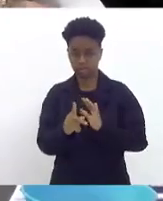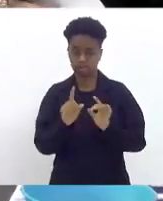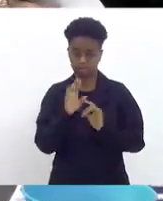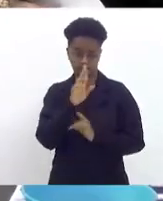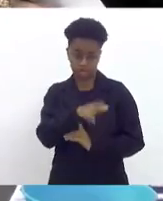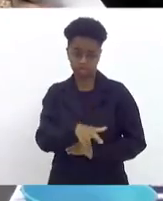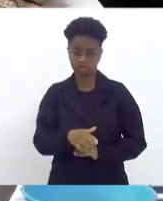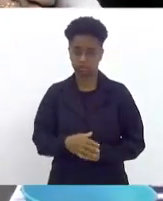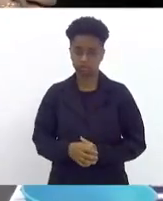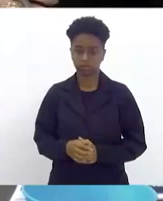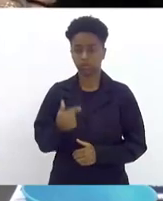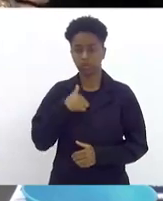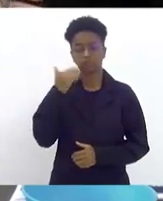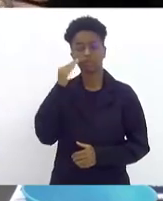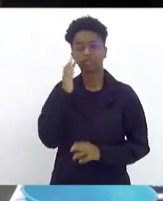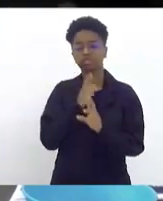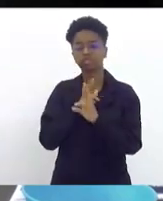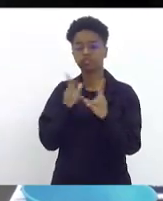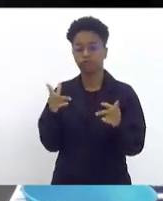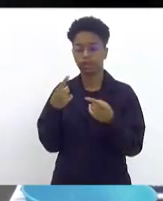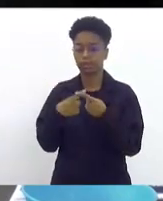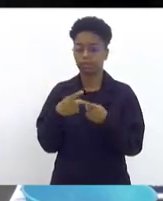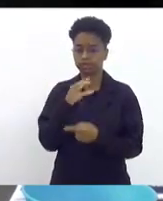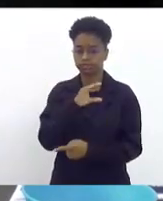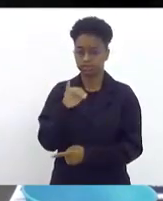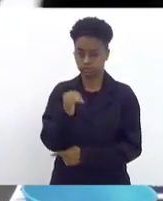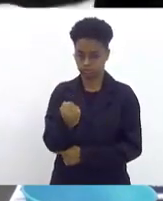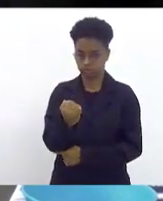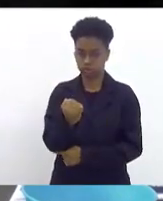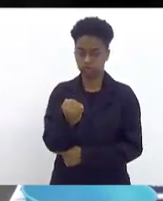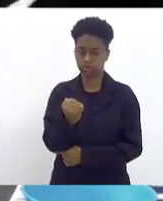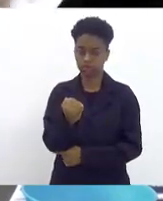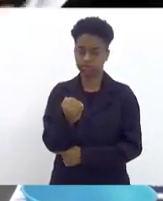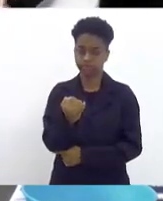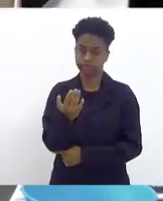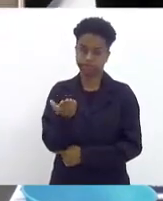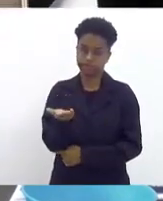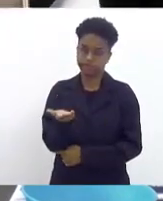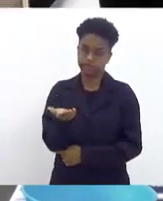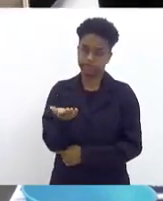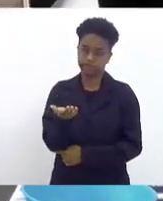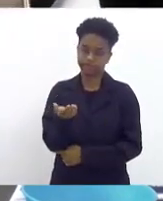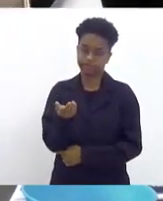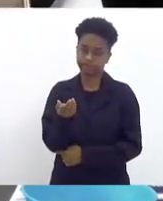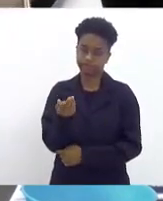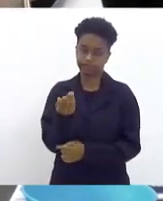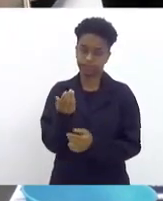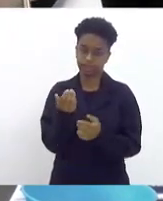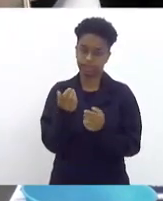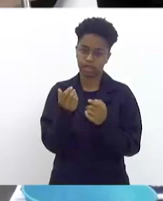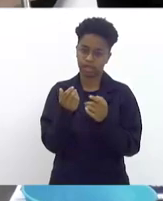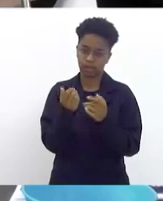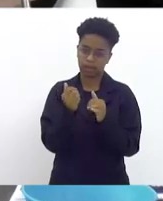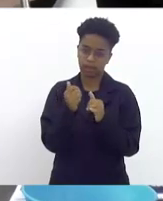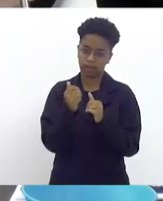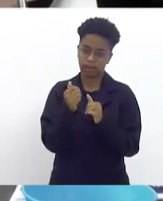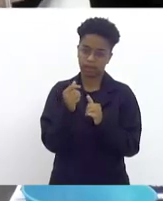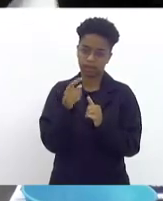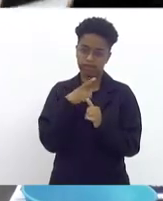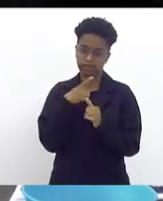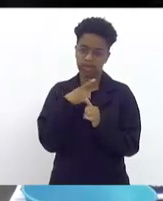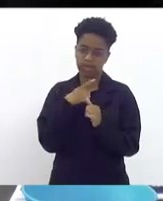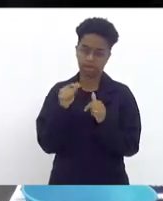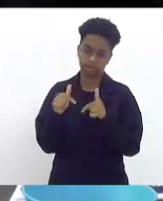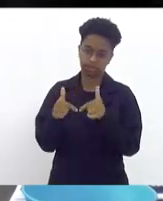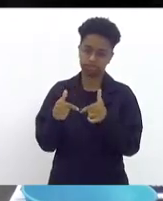até entendi de outra forma até porque a ccj ela é Reforma semana assim